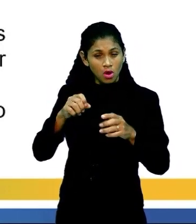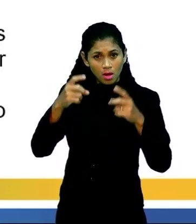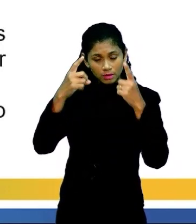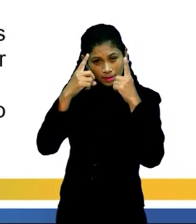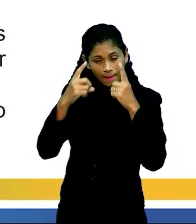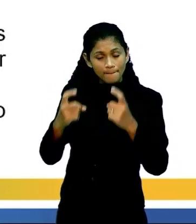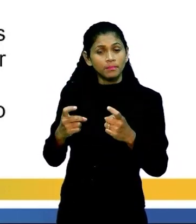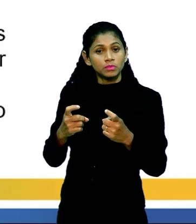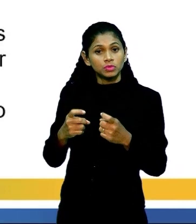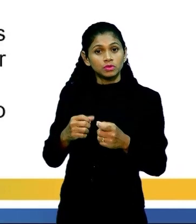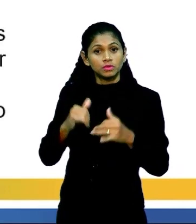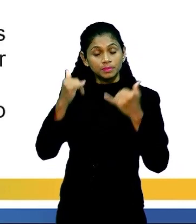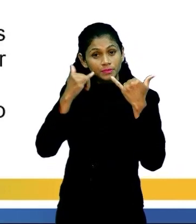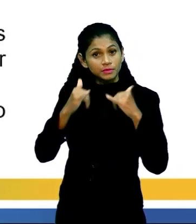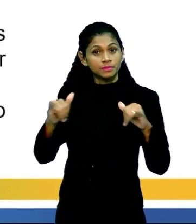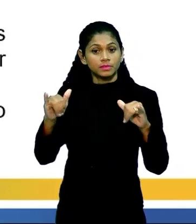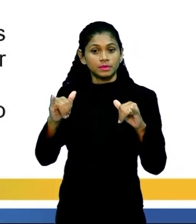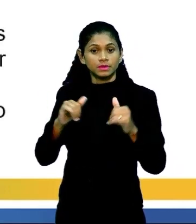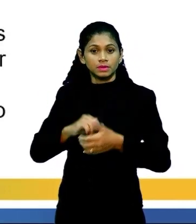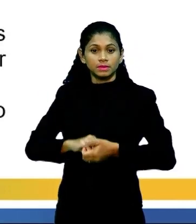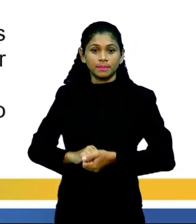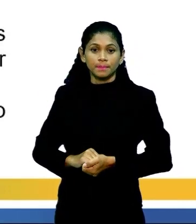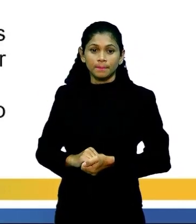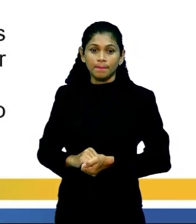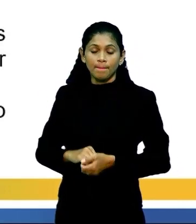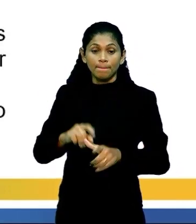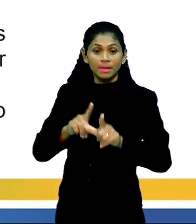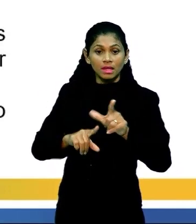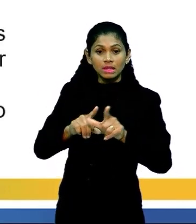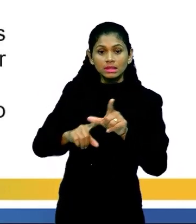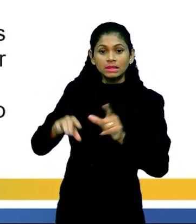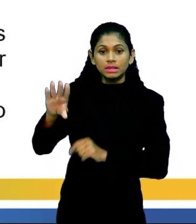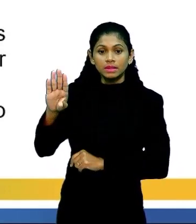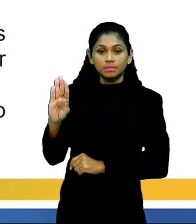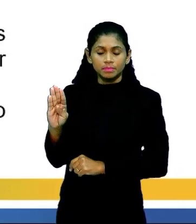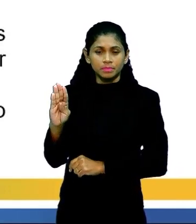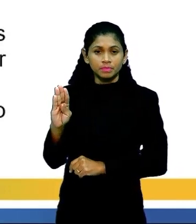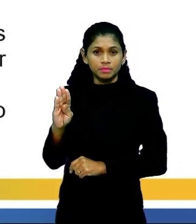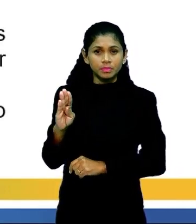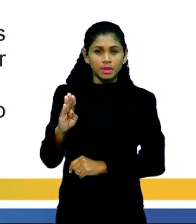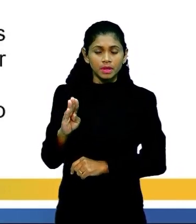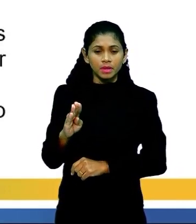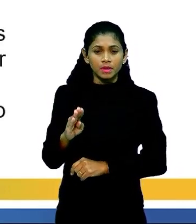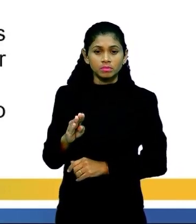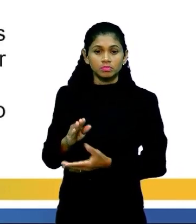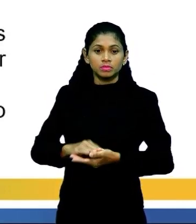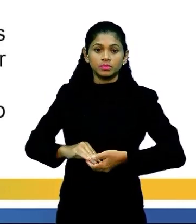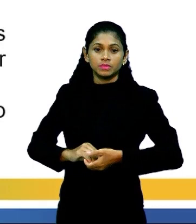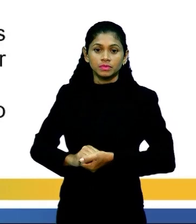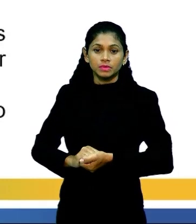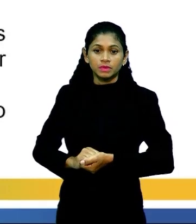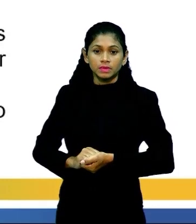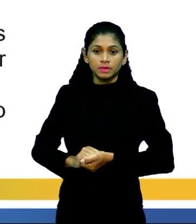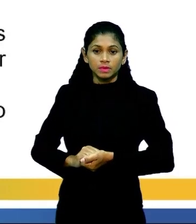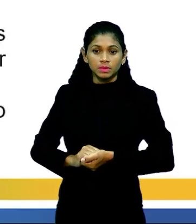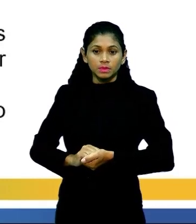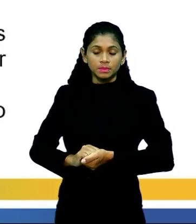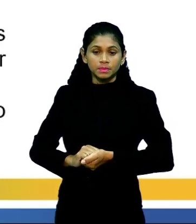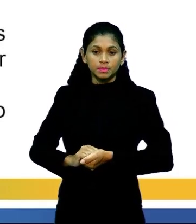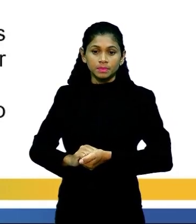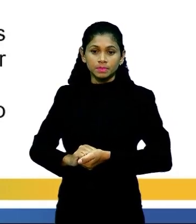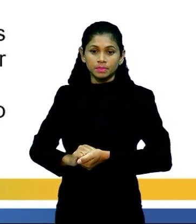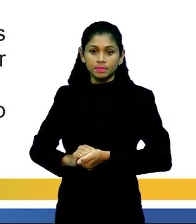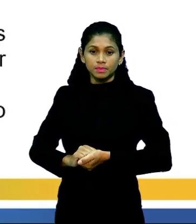Letra B. Discorre sobre o círculo vicioso do consumismo infantil e critica a maneira como os